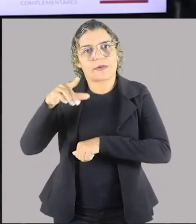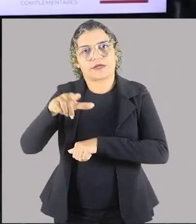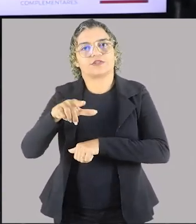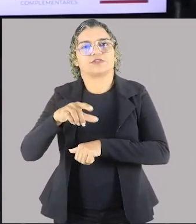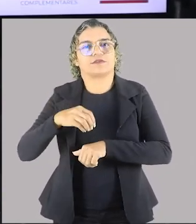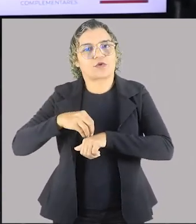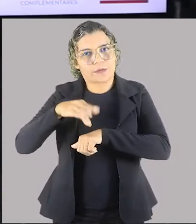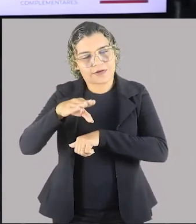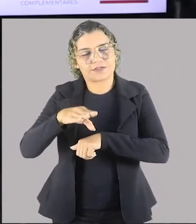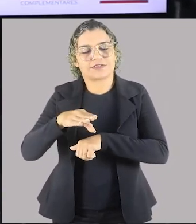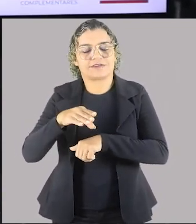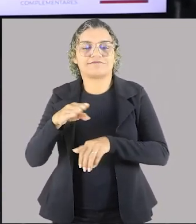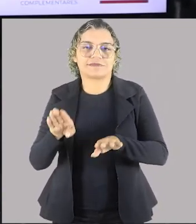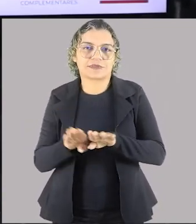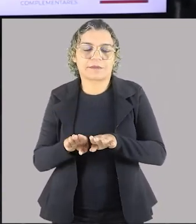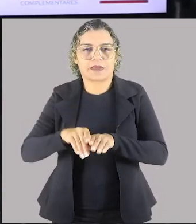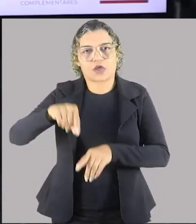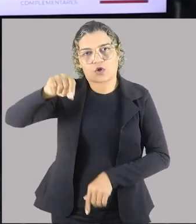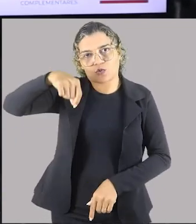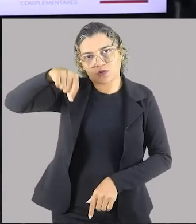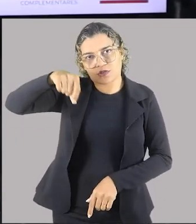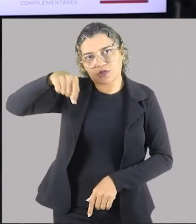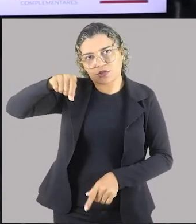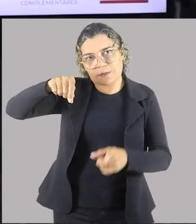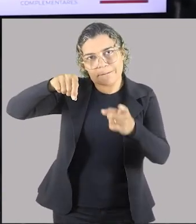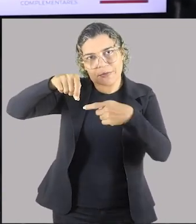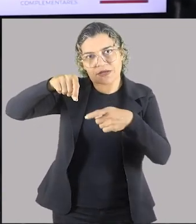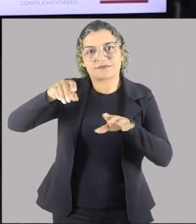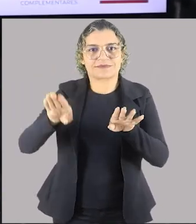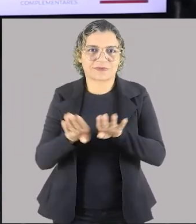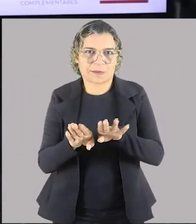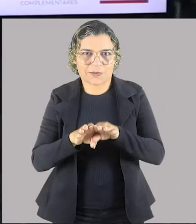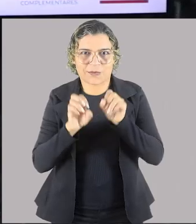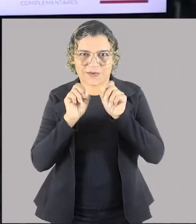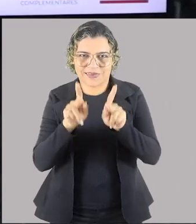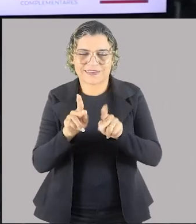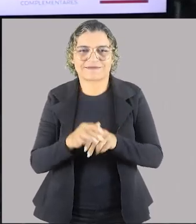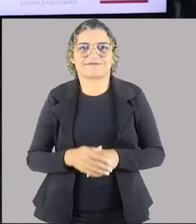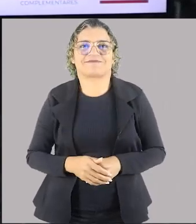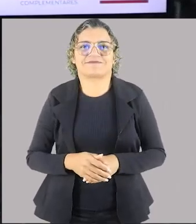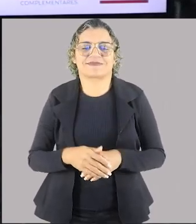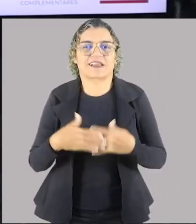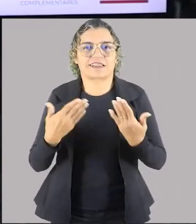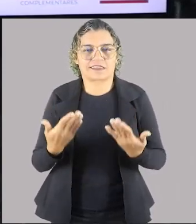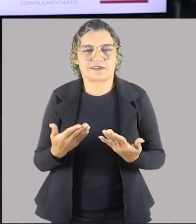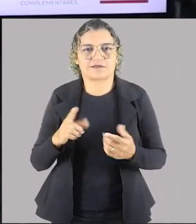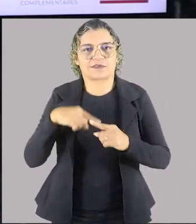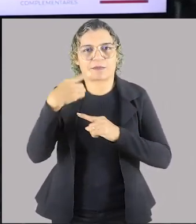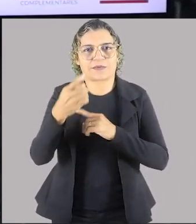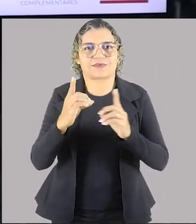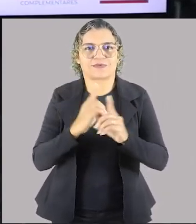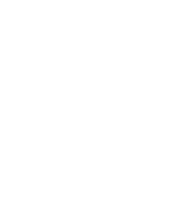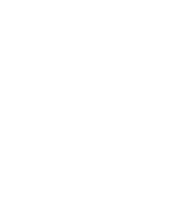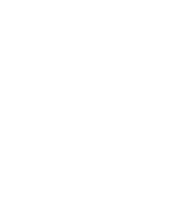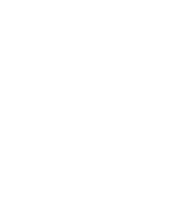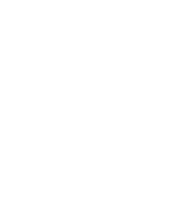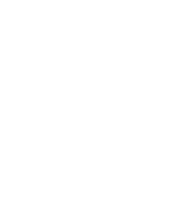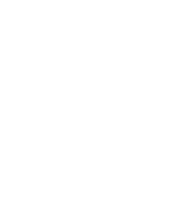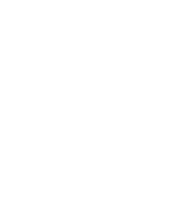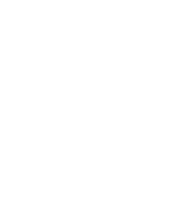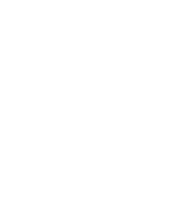like, ativa lá o sininho para ter as notificações, beleza? Fechou? E a gente fica por aqui, até a próxima aula.